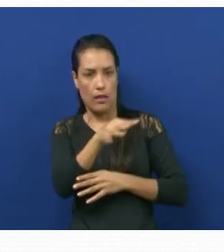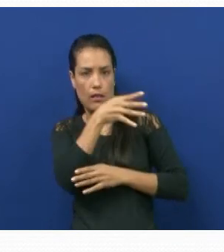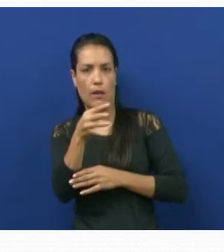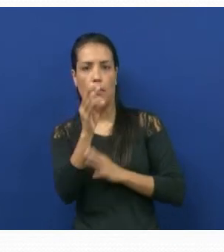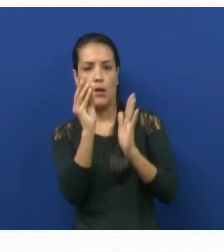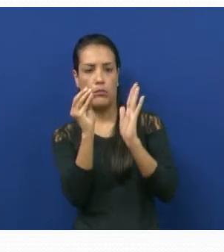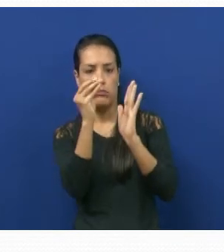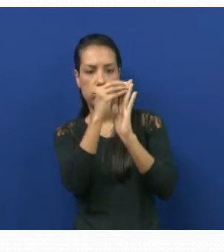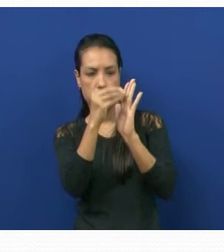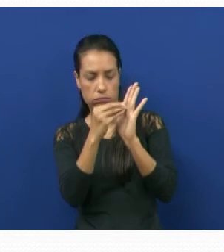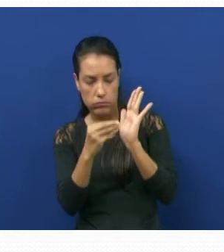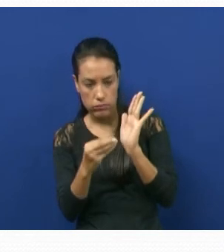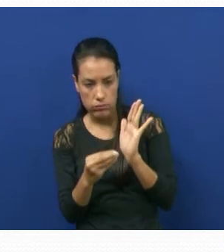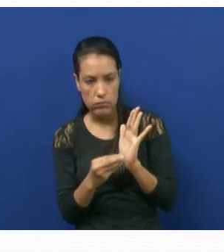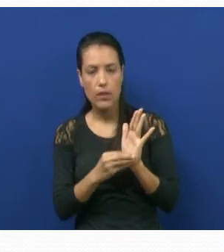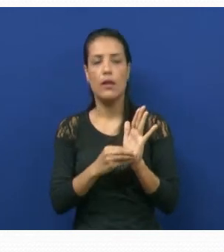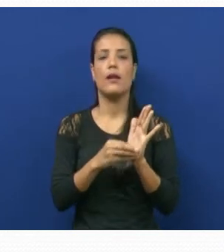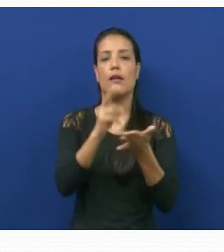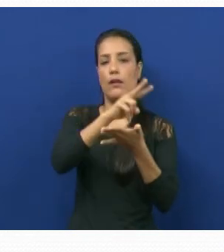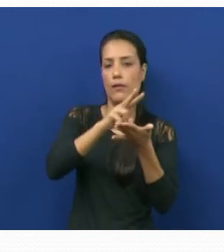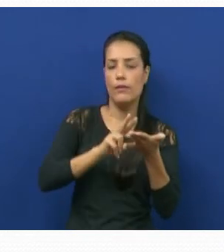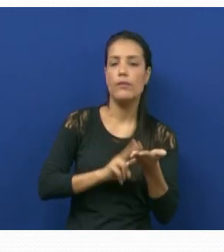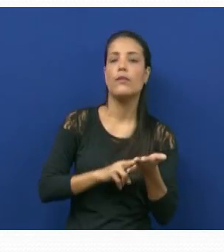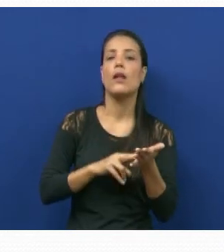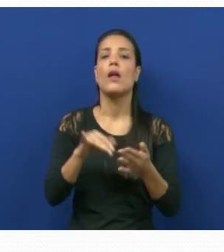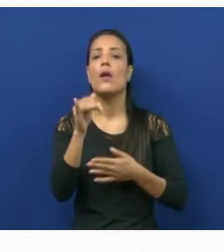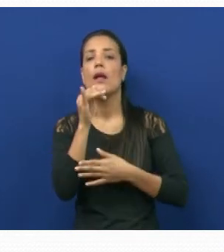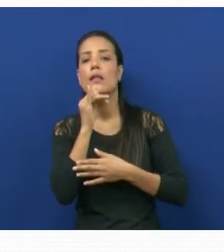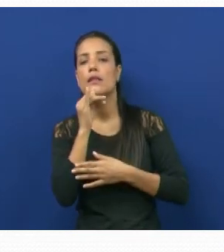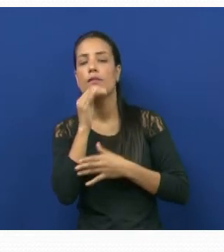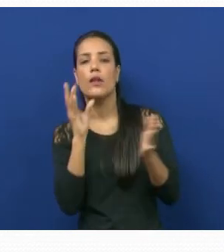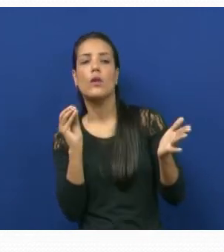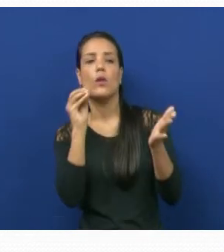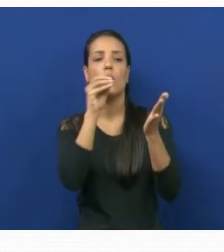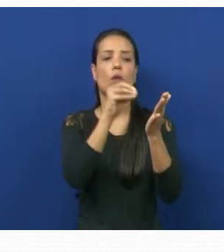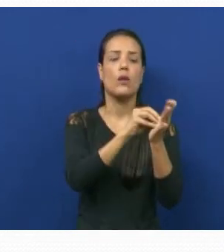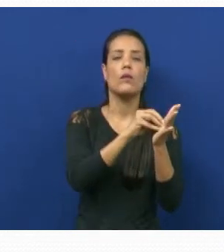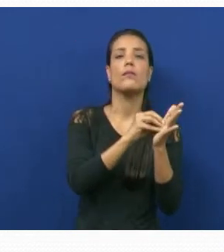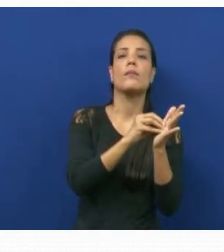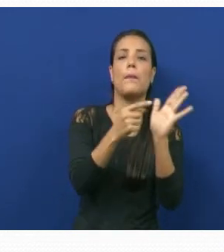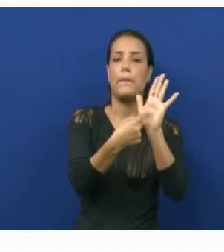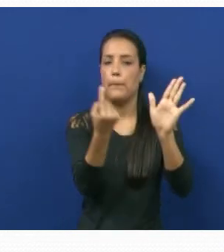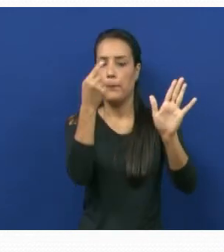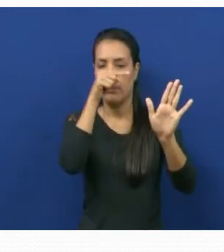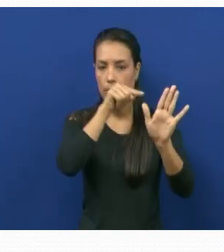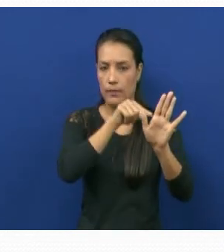o exemplo e vai classificar para mim. Metáfora, hipérbole,